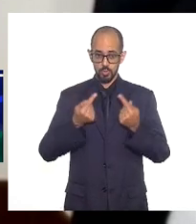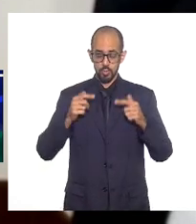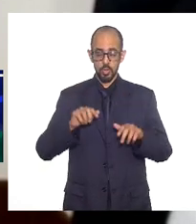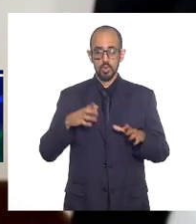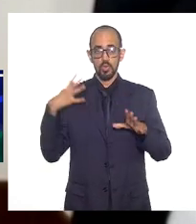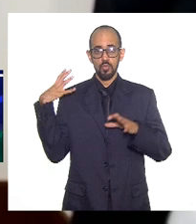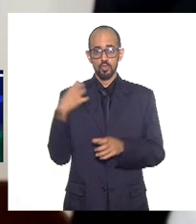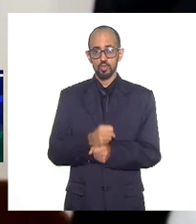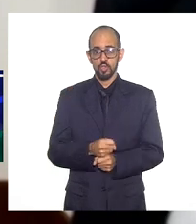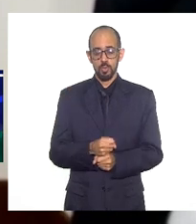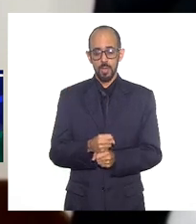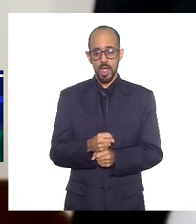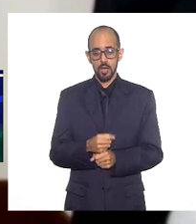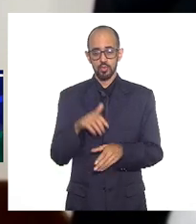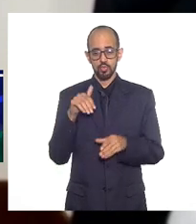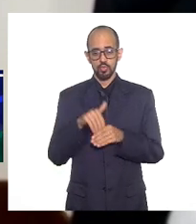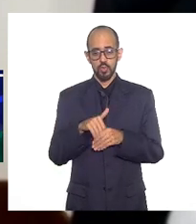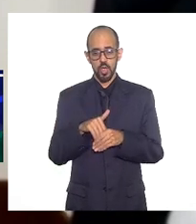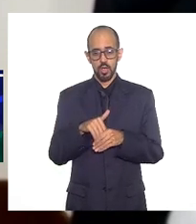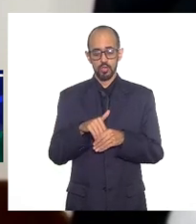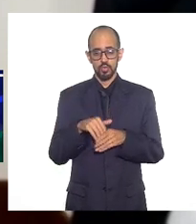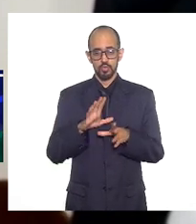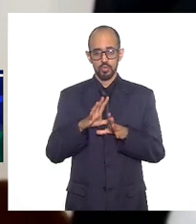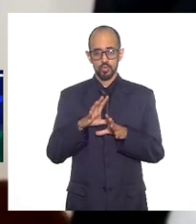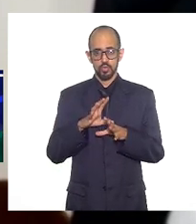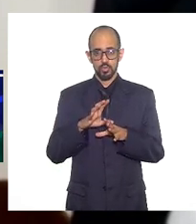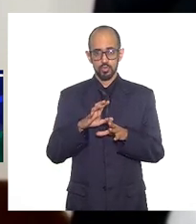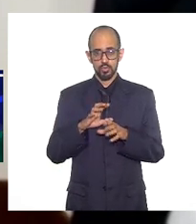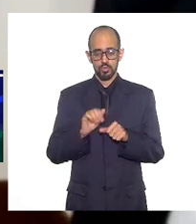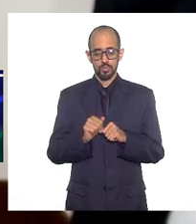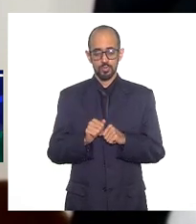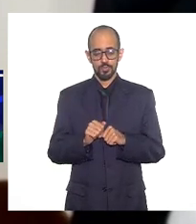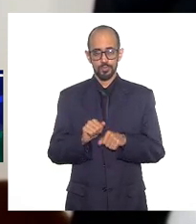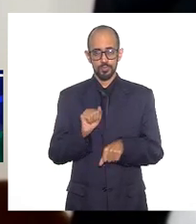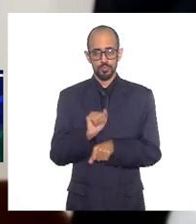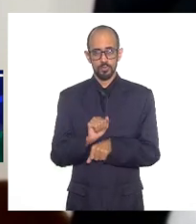proclamar o resultado.